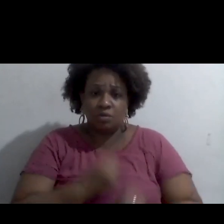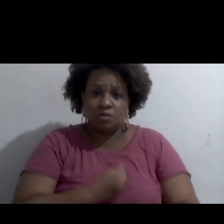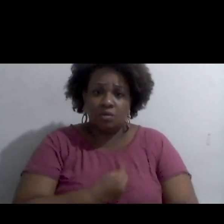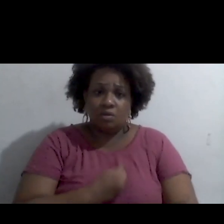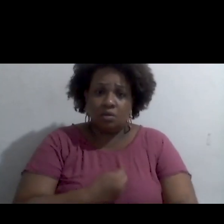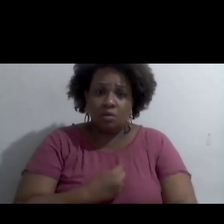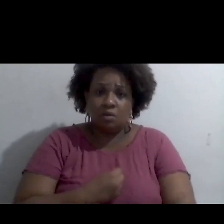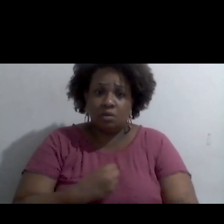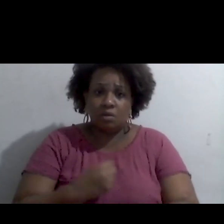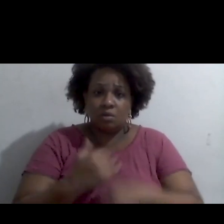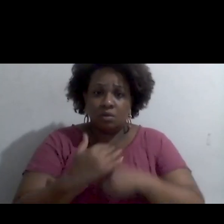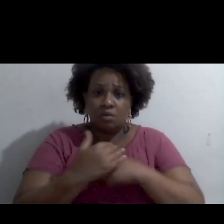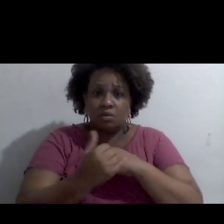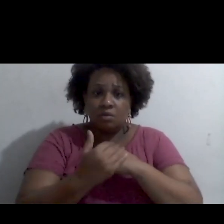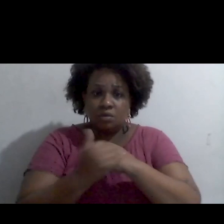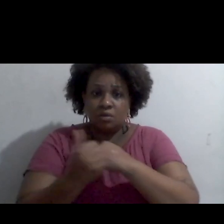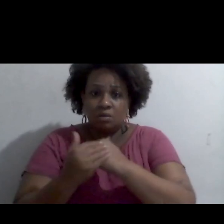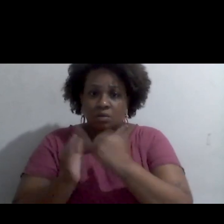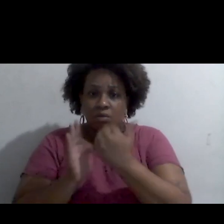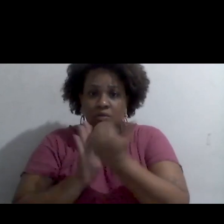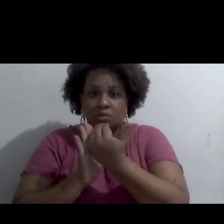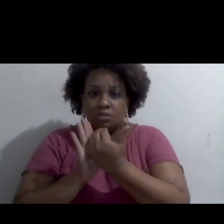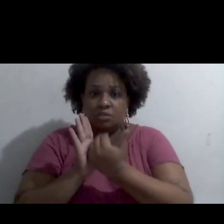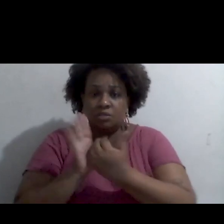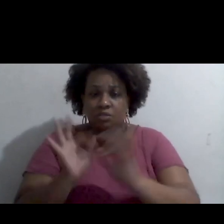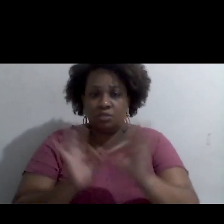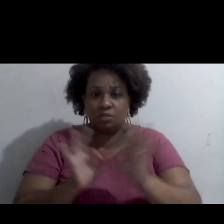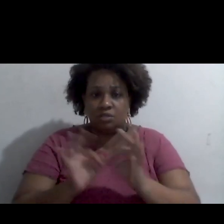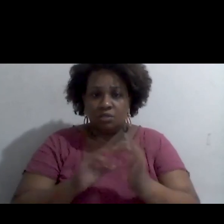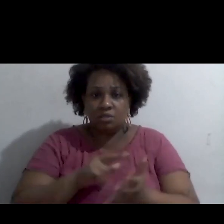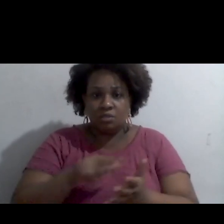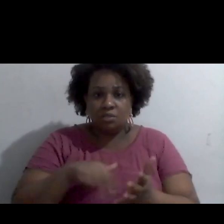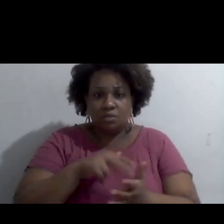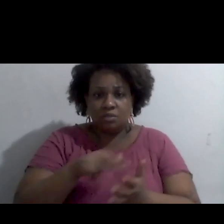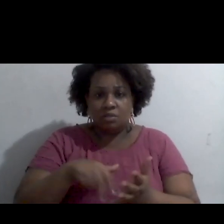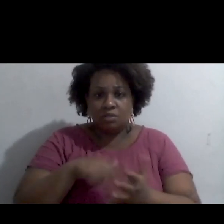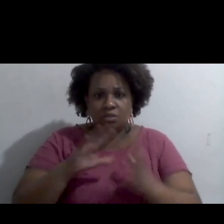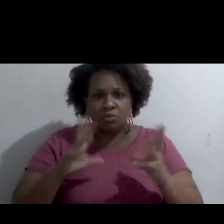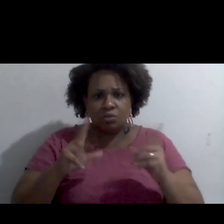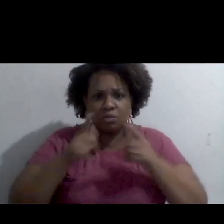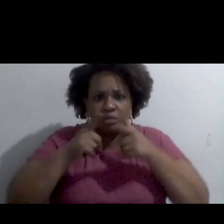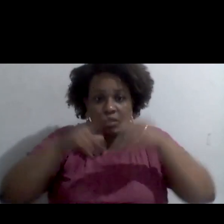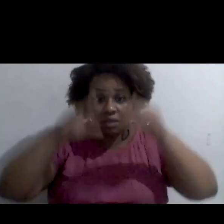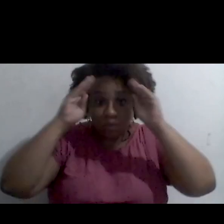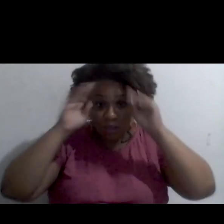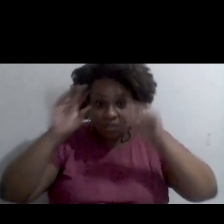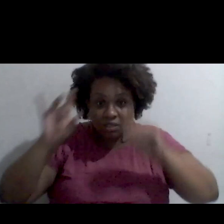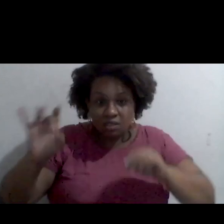chamados para fazer um plano de dança. Todas as linguagens, cada uma delas fez